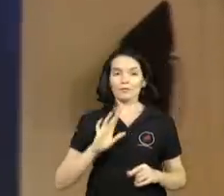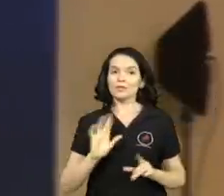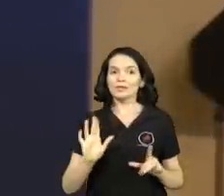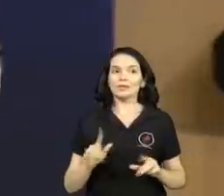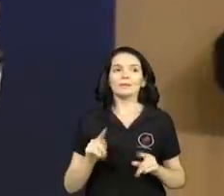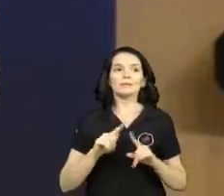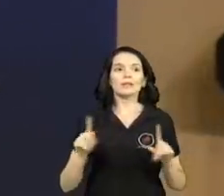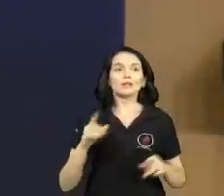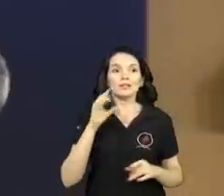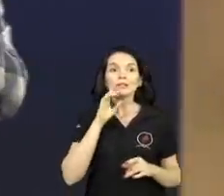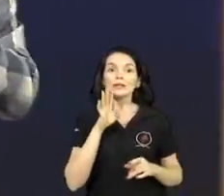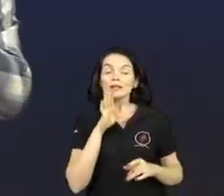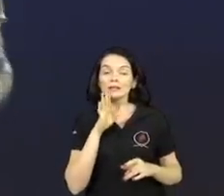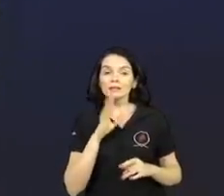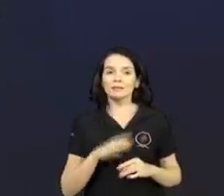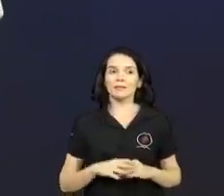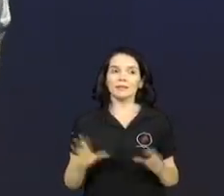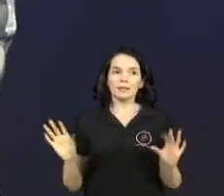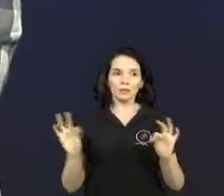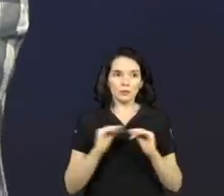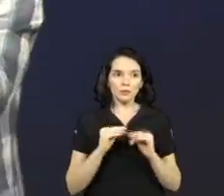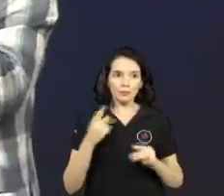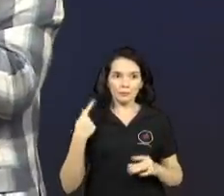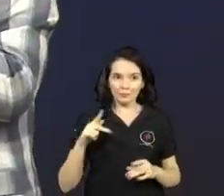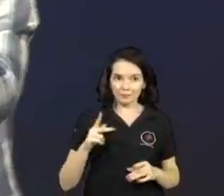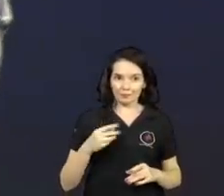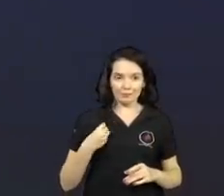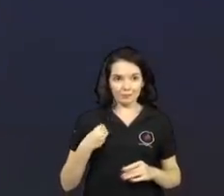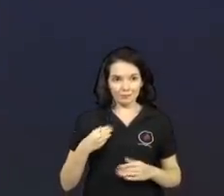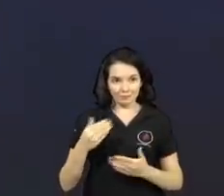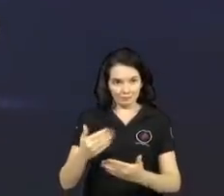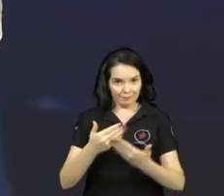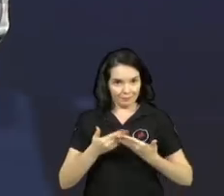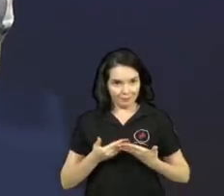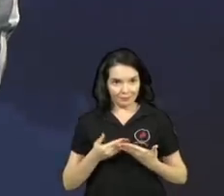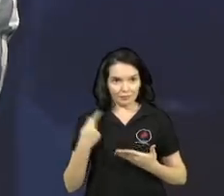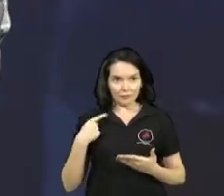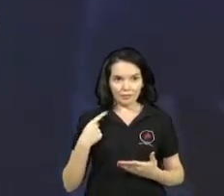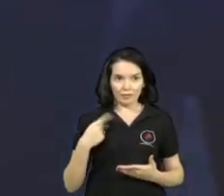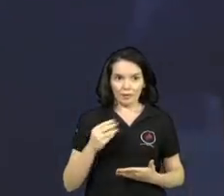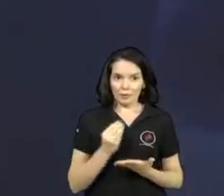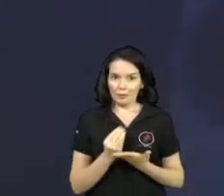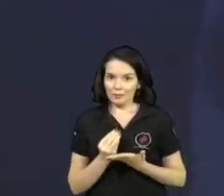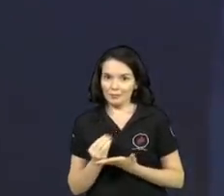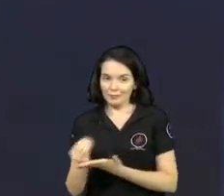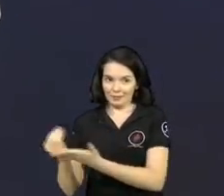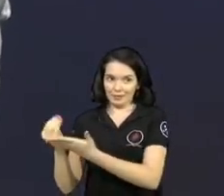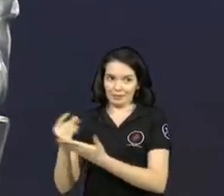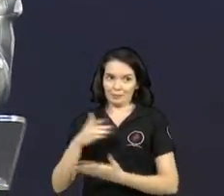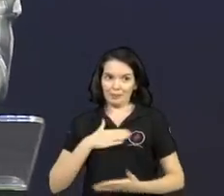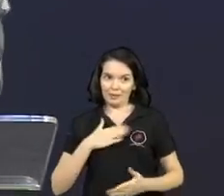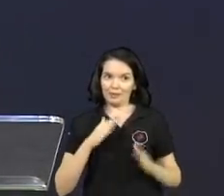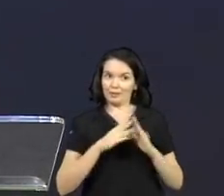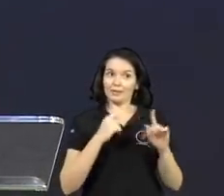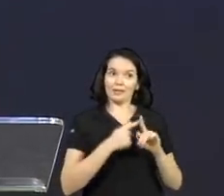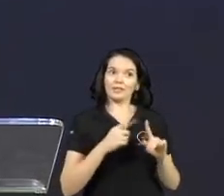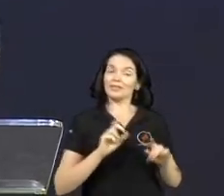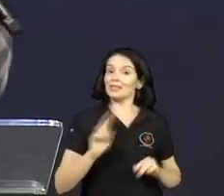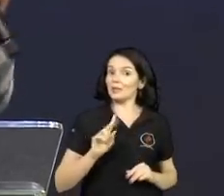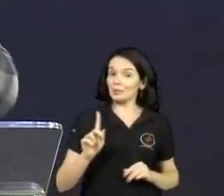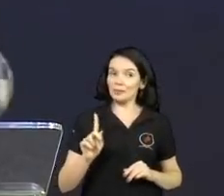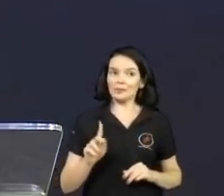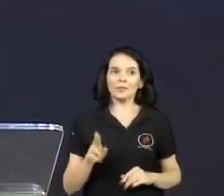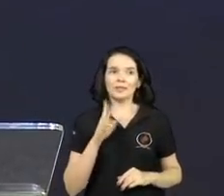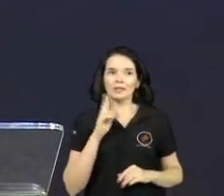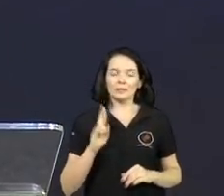respeito. Eu convido você essa noite a entregar a sua vida, não à minha igreja ou à minha religião, mas ter uma entrega